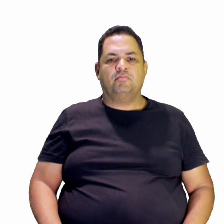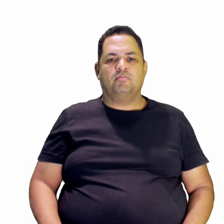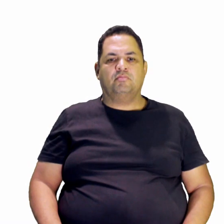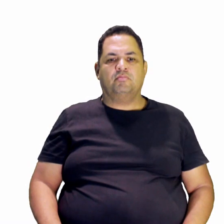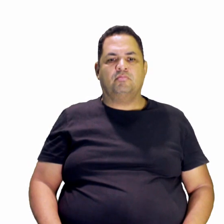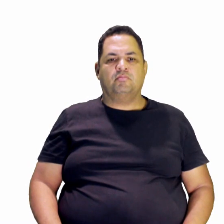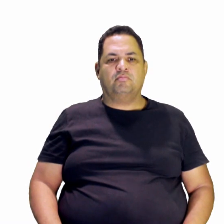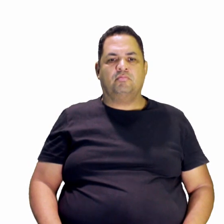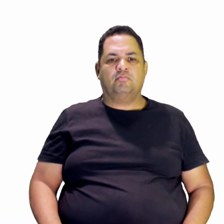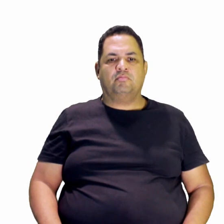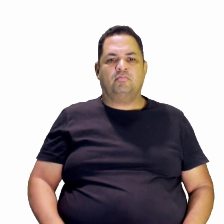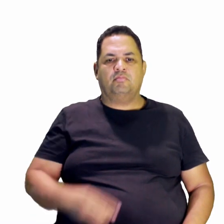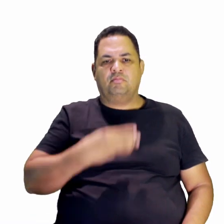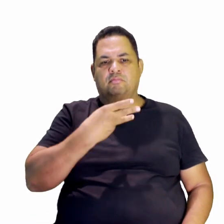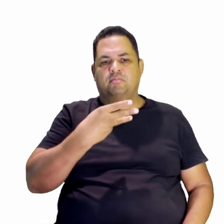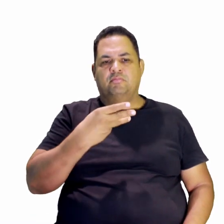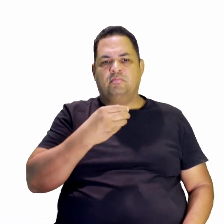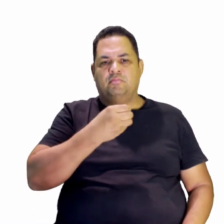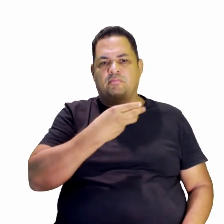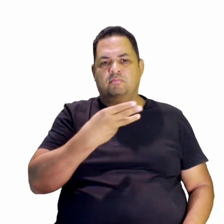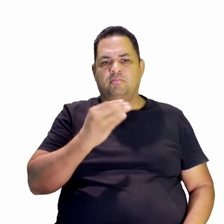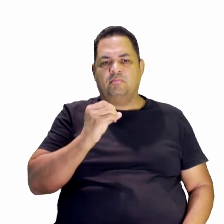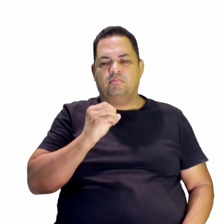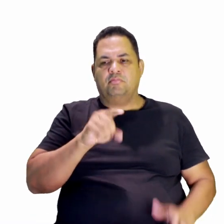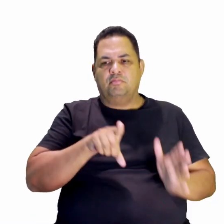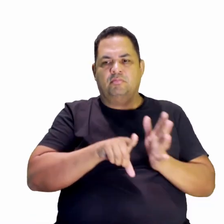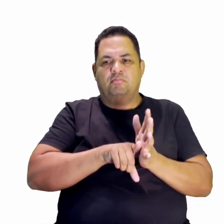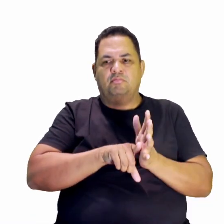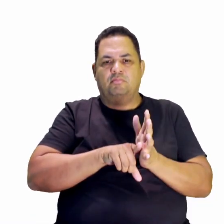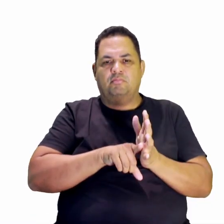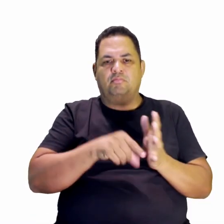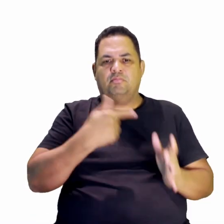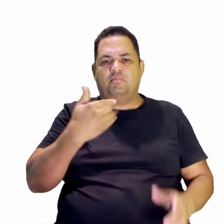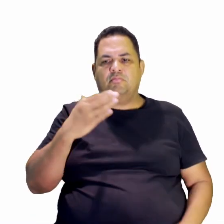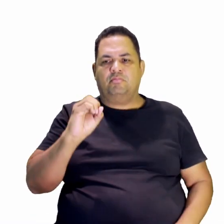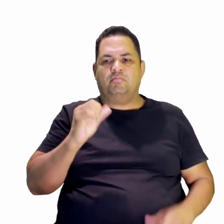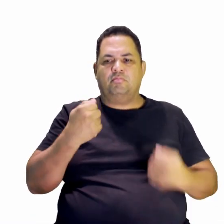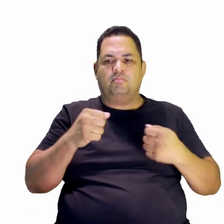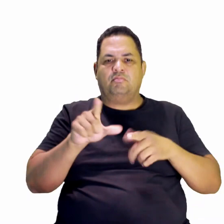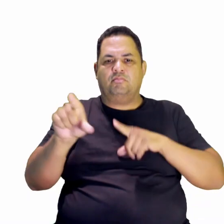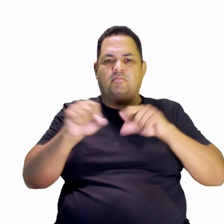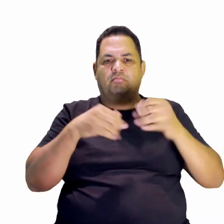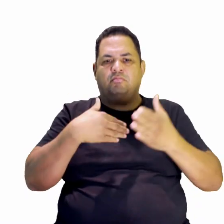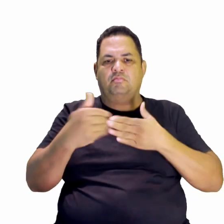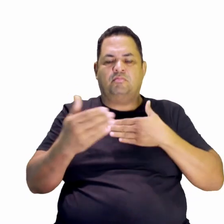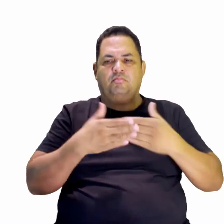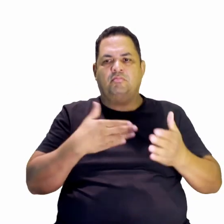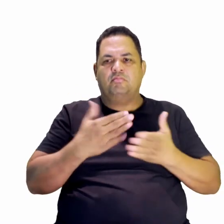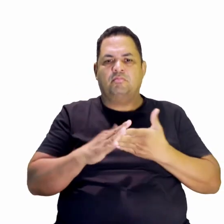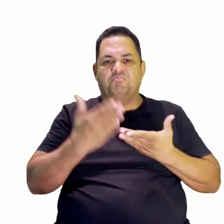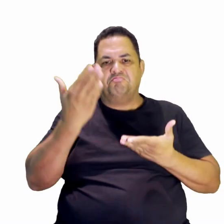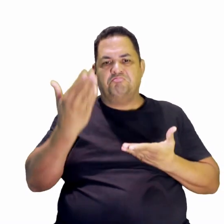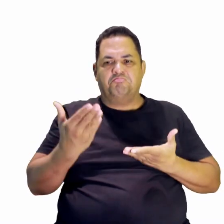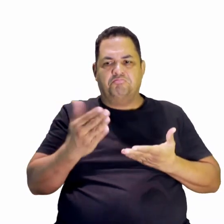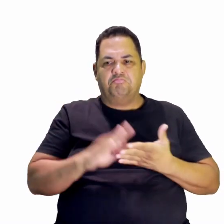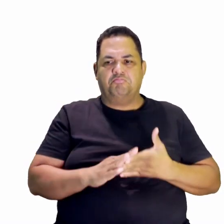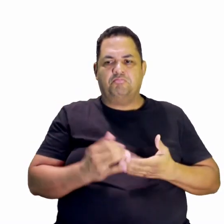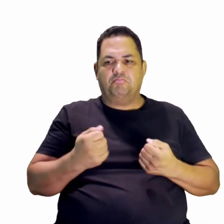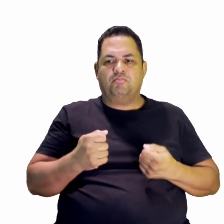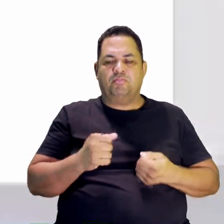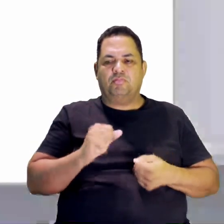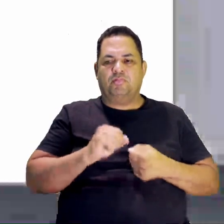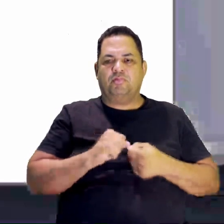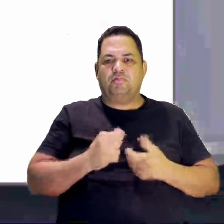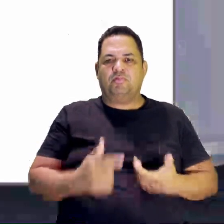3,6. 30 menos 20, 10. Então, você pode escolher, pessoal, qualquer uma das unidades para